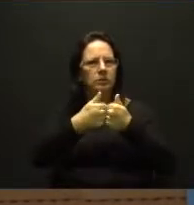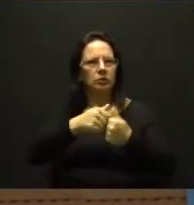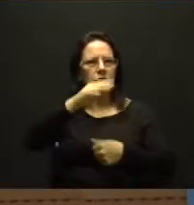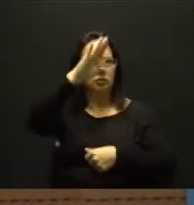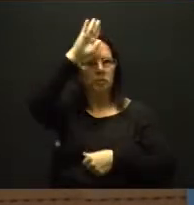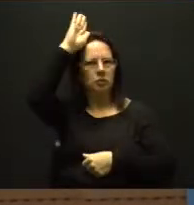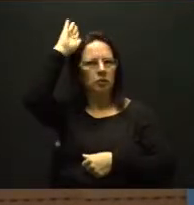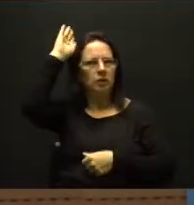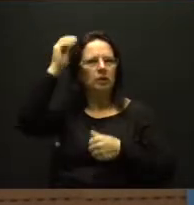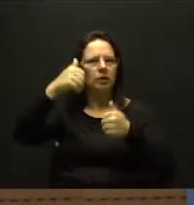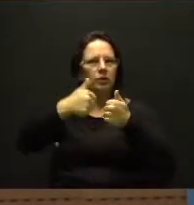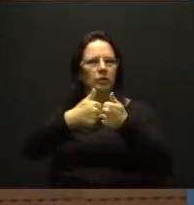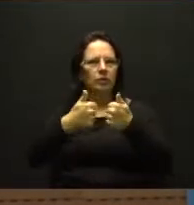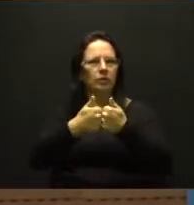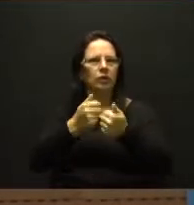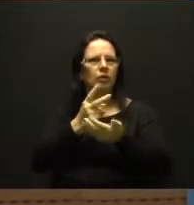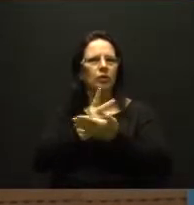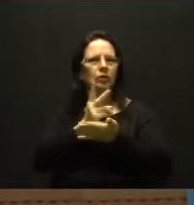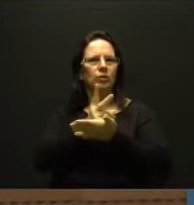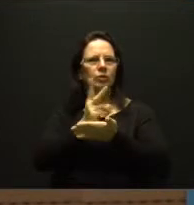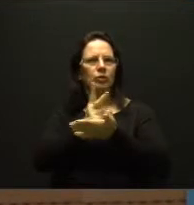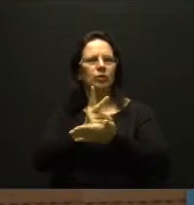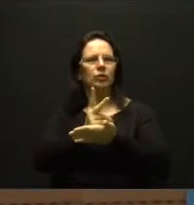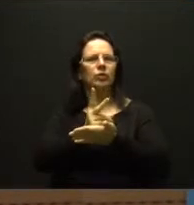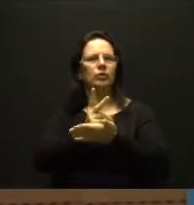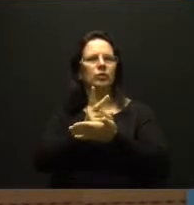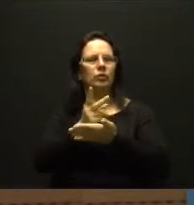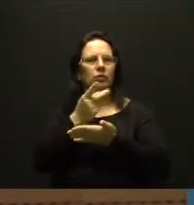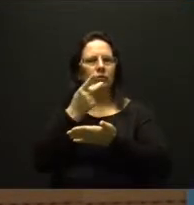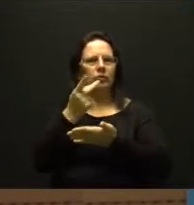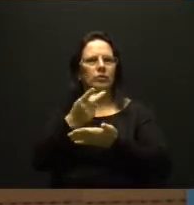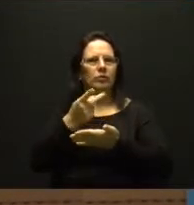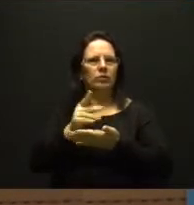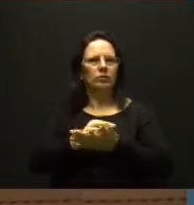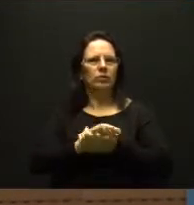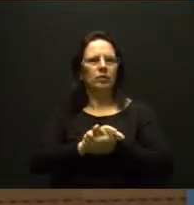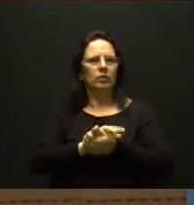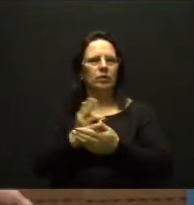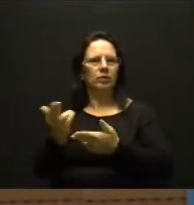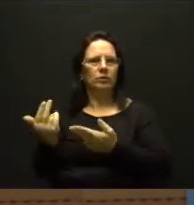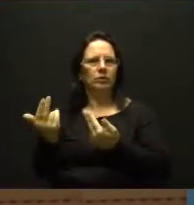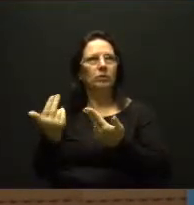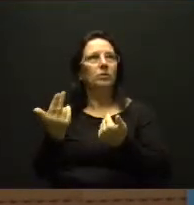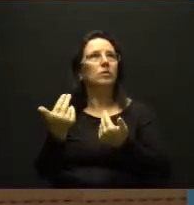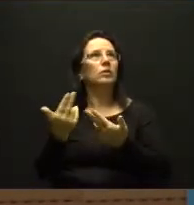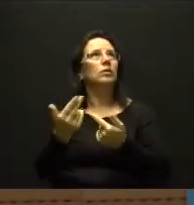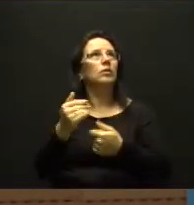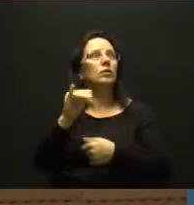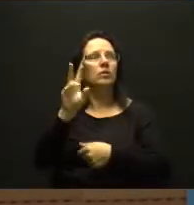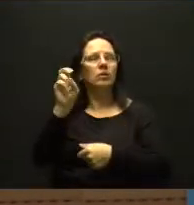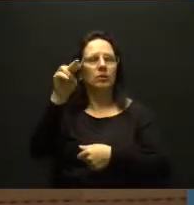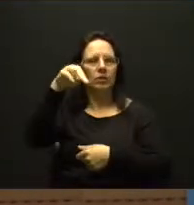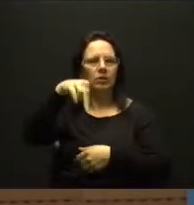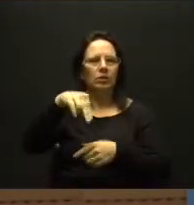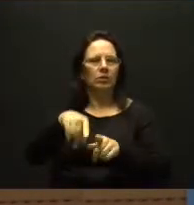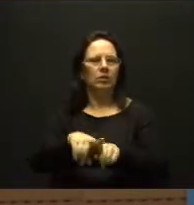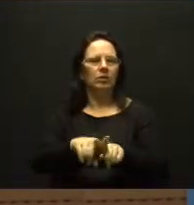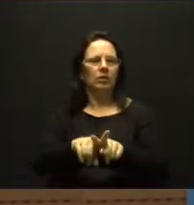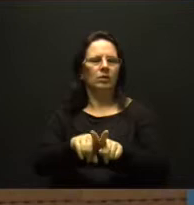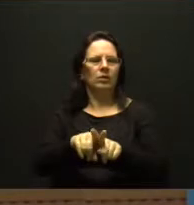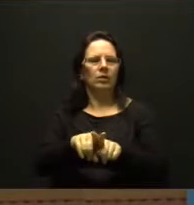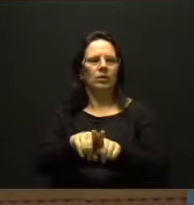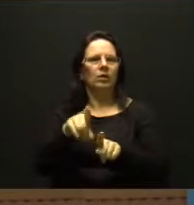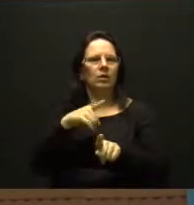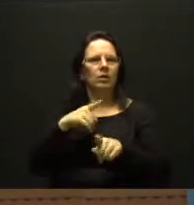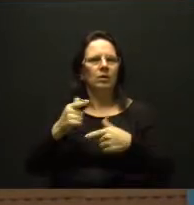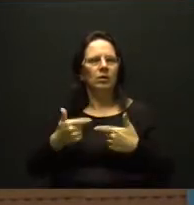bombeiros então quero continuar fazendo coro às palavras fala do nosso novo vereador lembrando quando ele disse